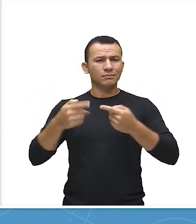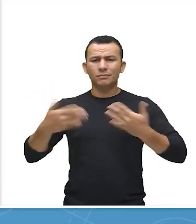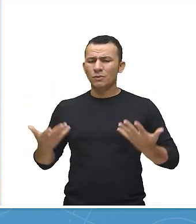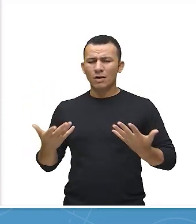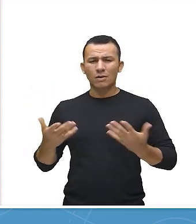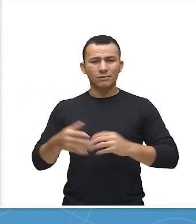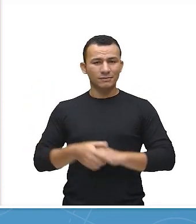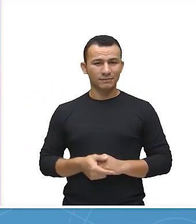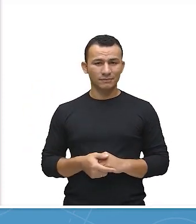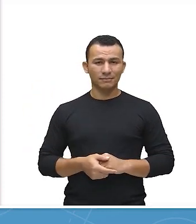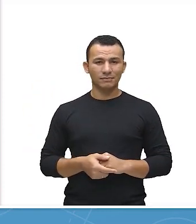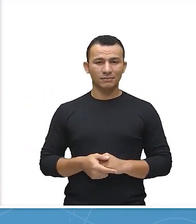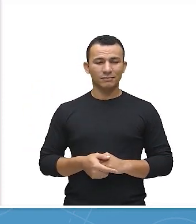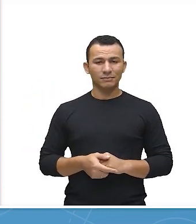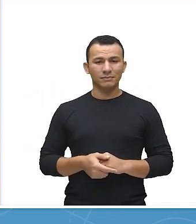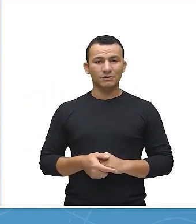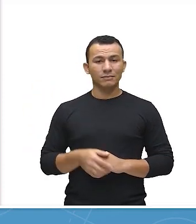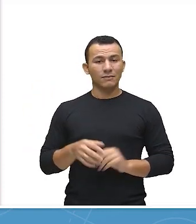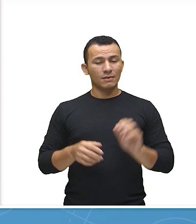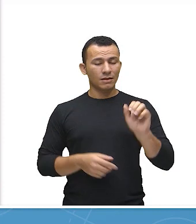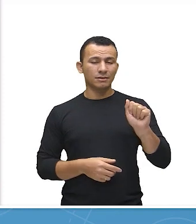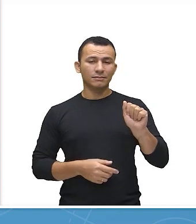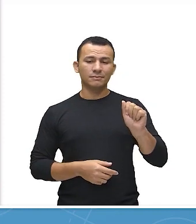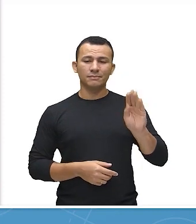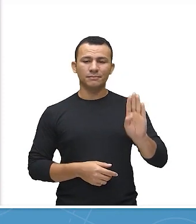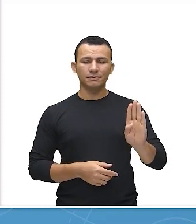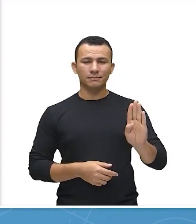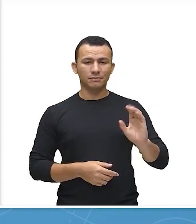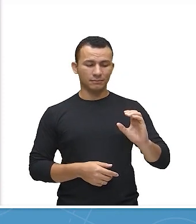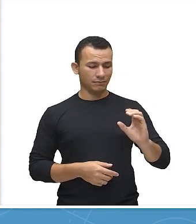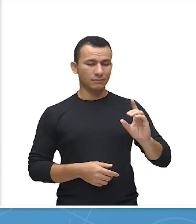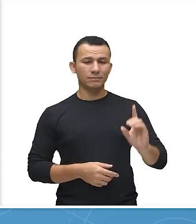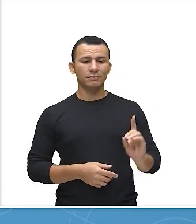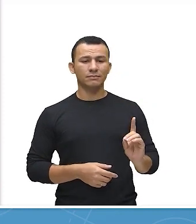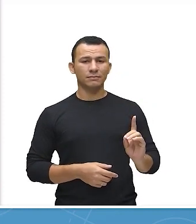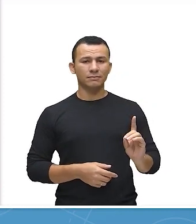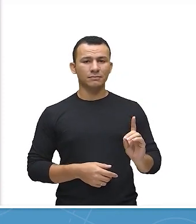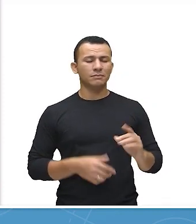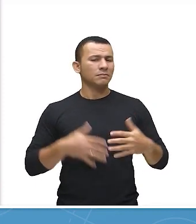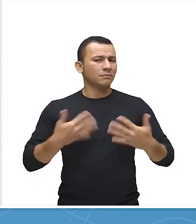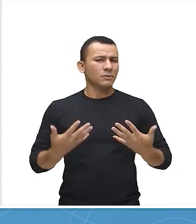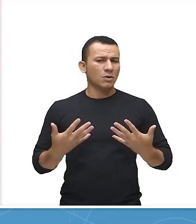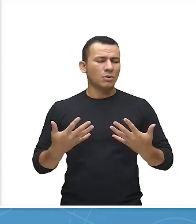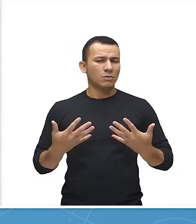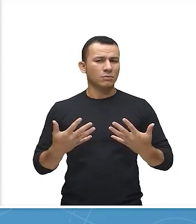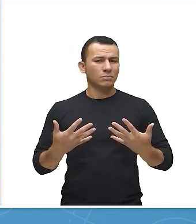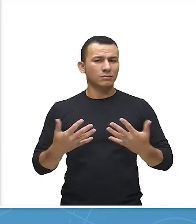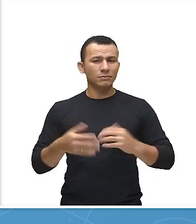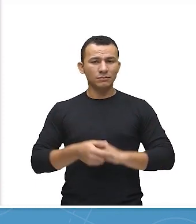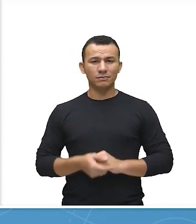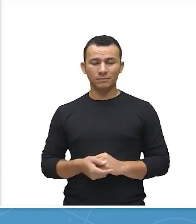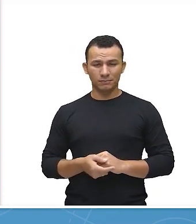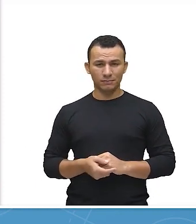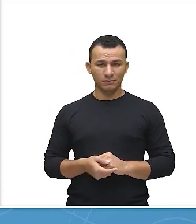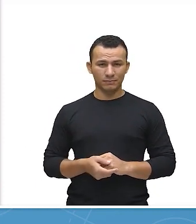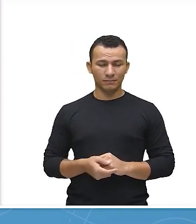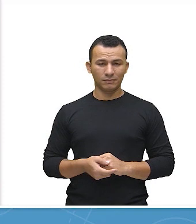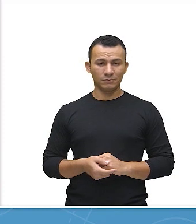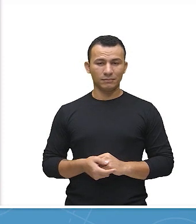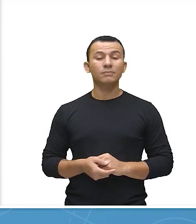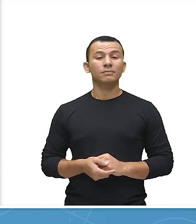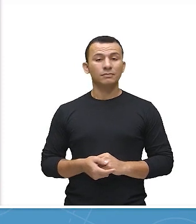livrai-nos do vírus. Amém. Então, na leitura desse texto, o que você percebe? No enunciado da questão, o que a gente